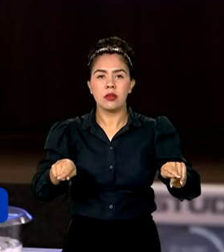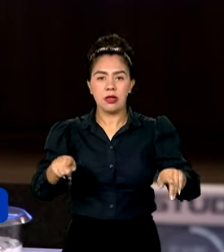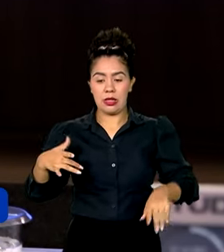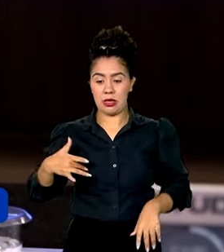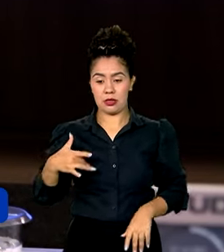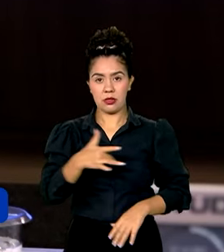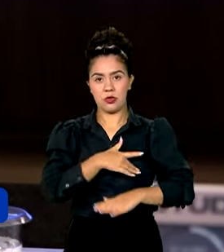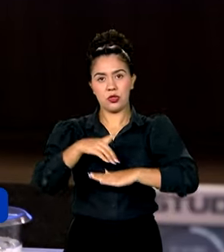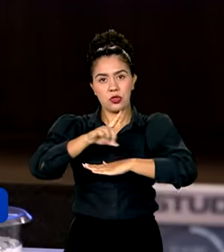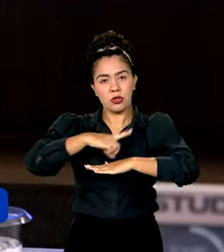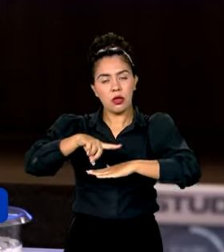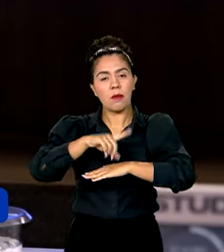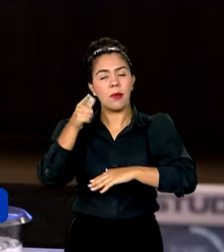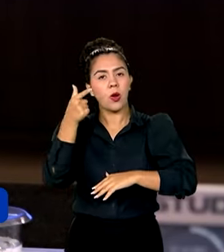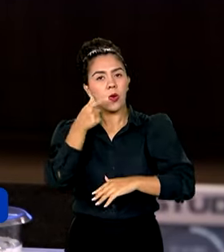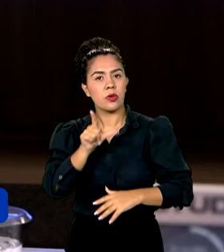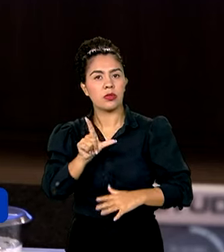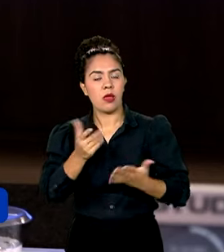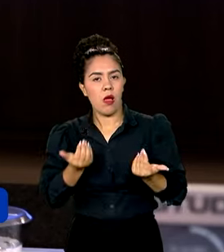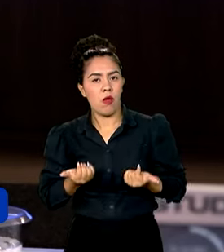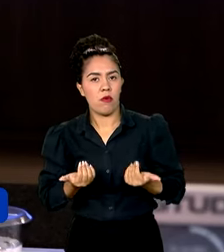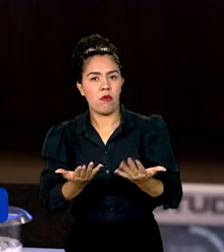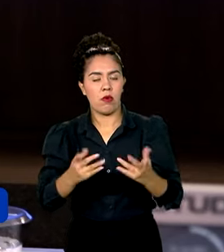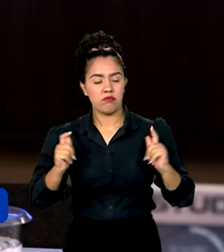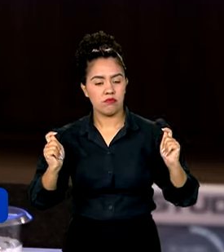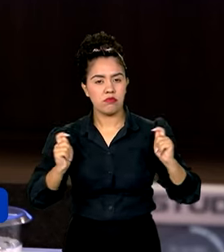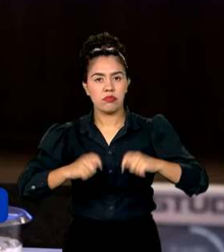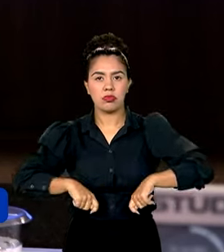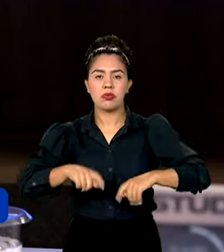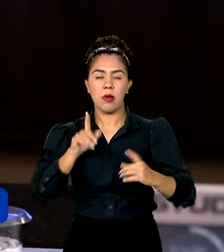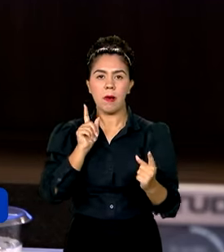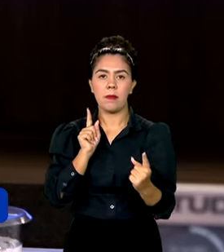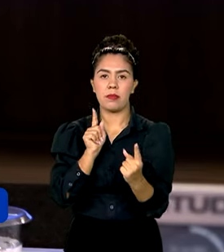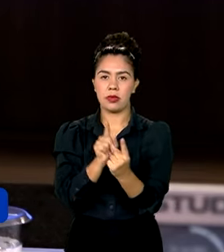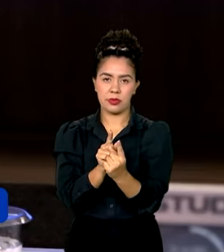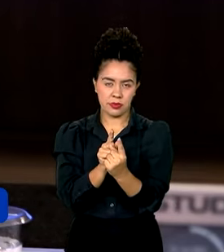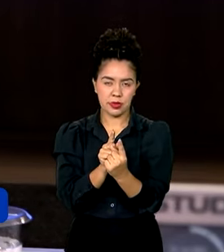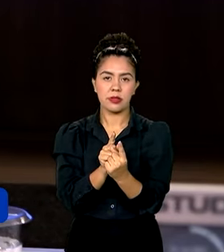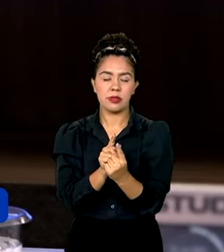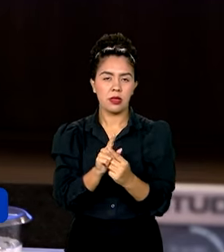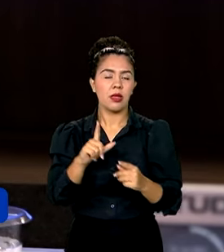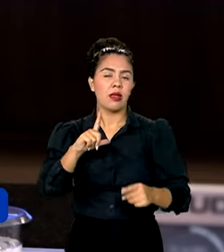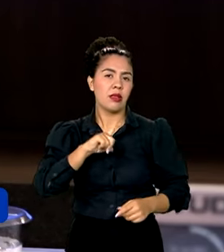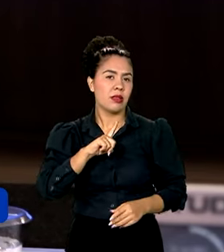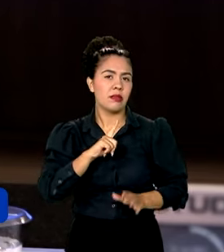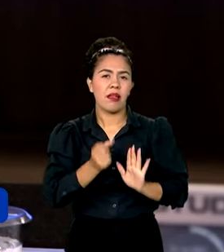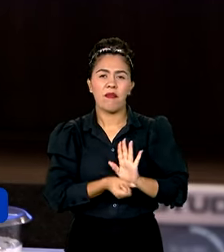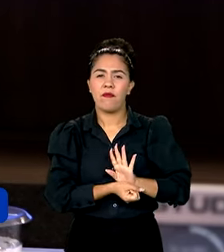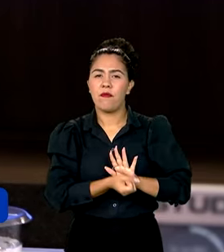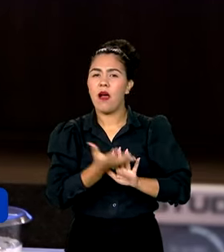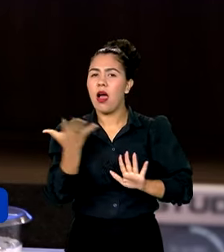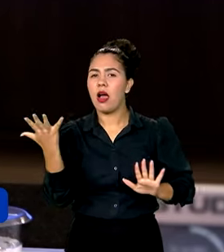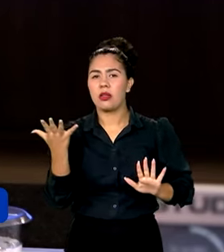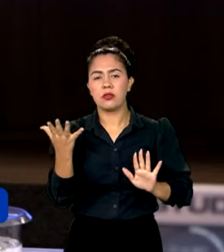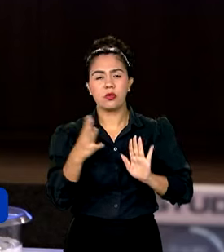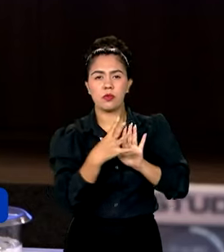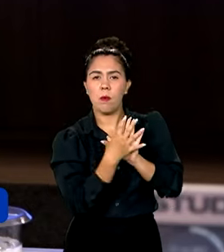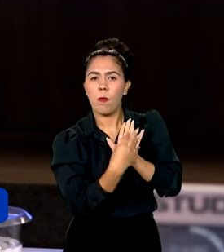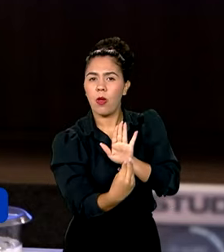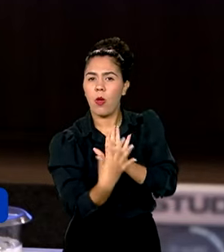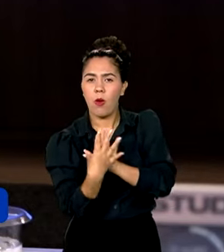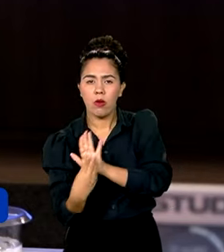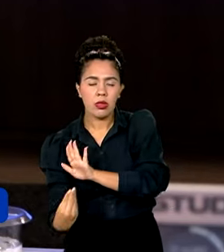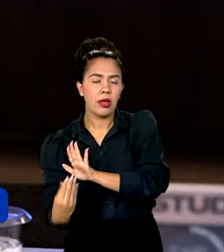para dar melhor eh condição de atendimento e demos vários exemplos tanto